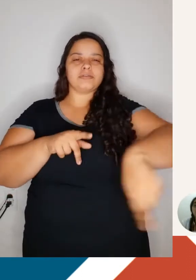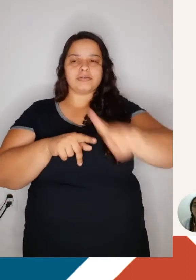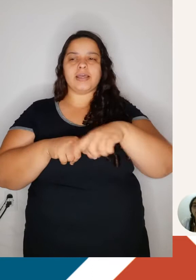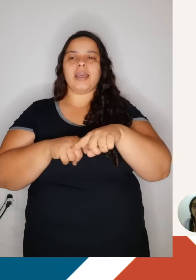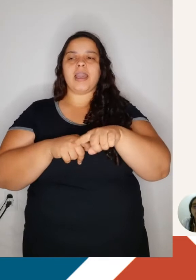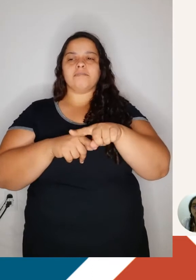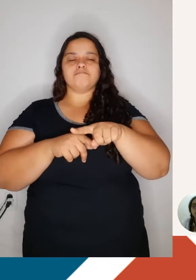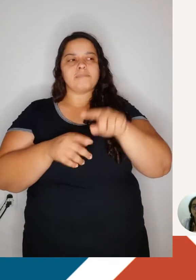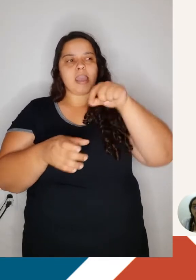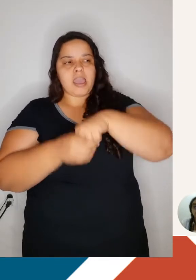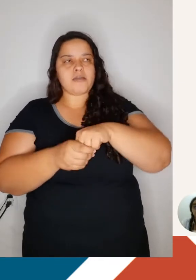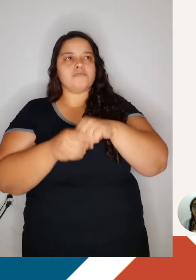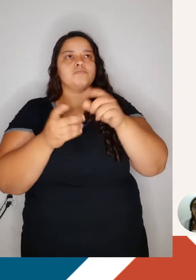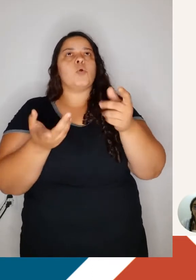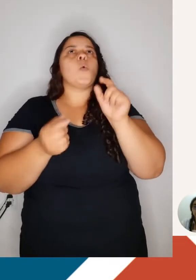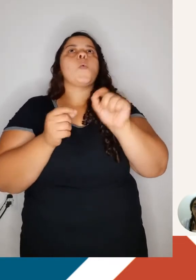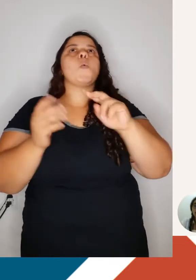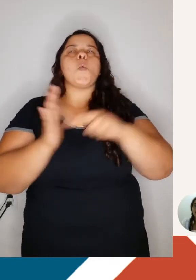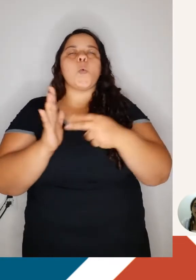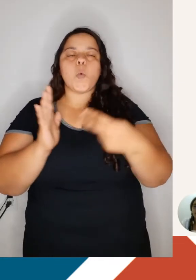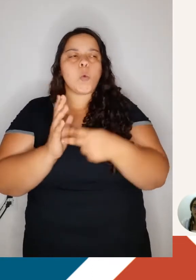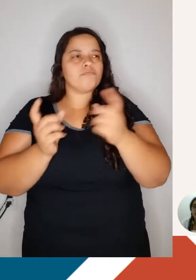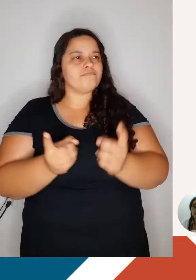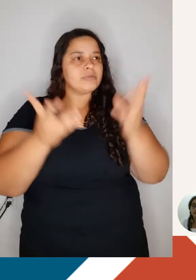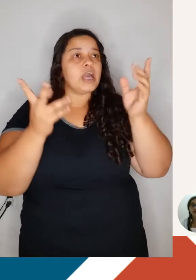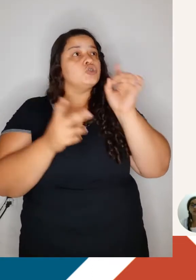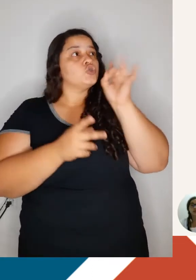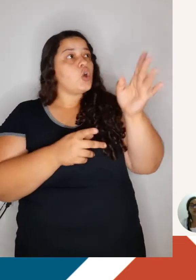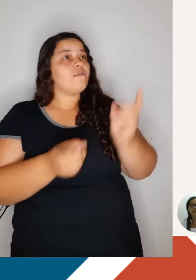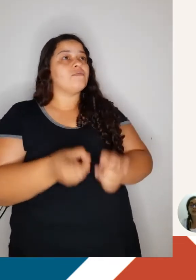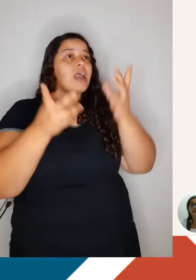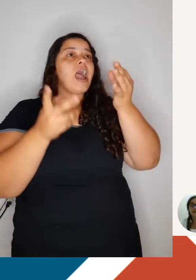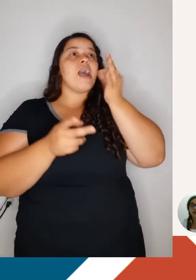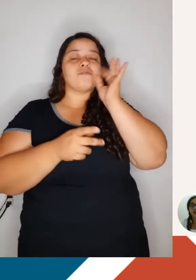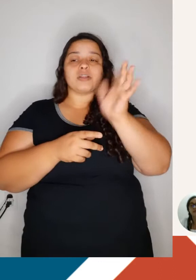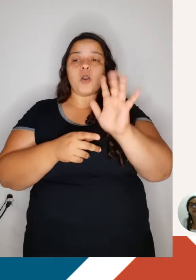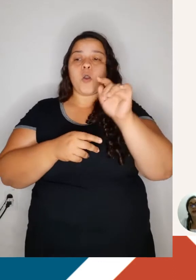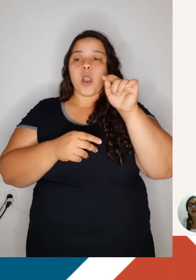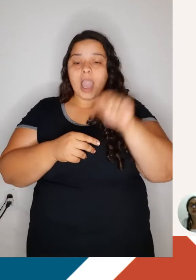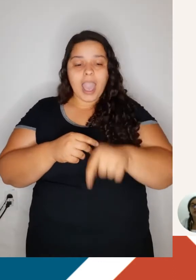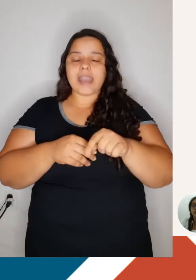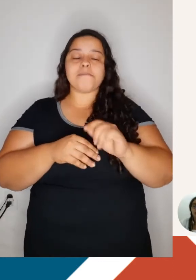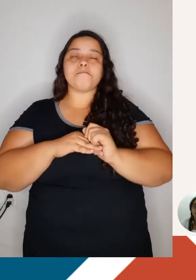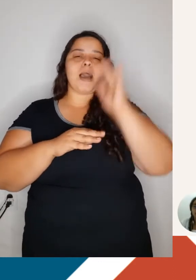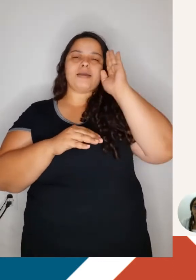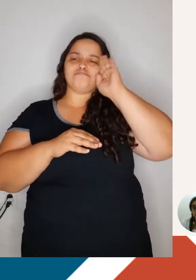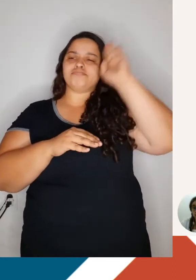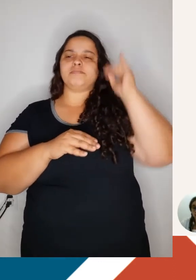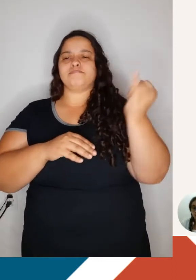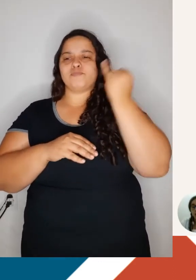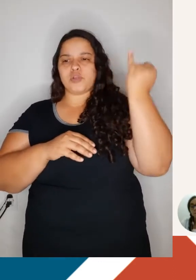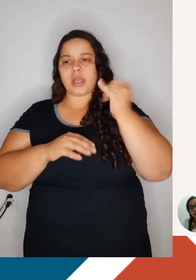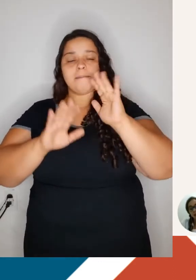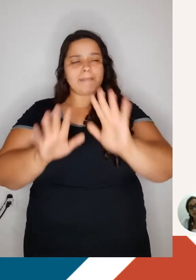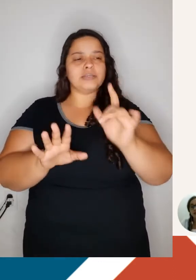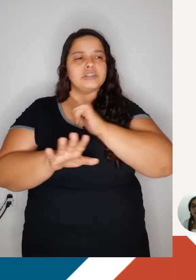diversificação produtiva do setor agroexportador. O que significava isso? A gente não só exportava café, o café era o gênero agrícola mais